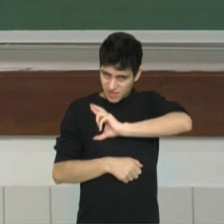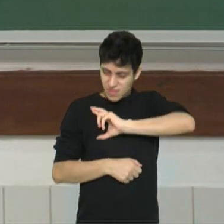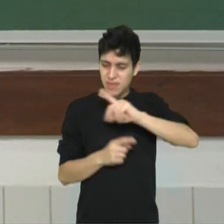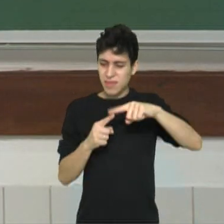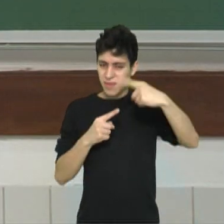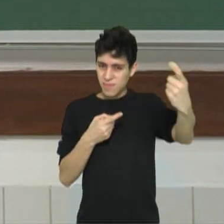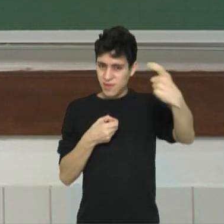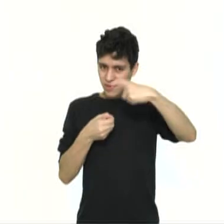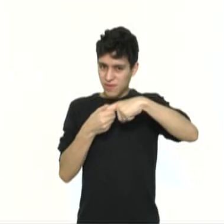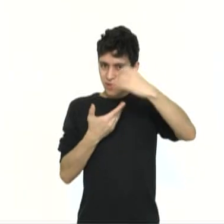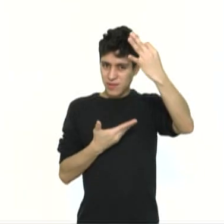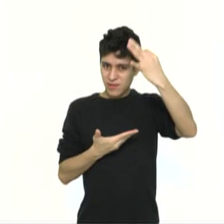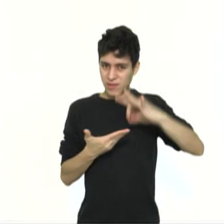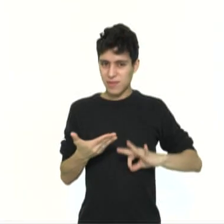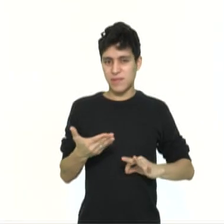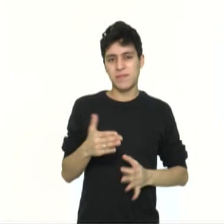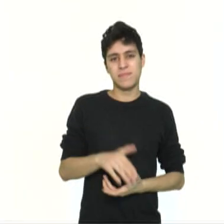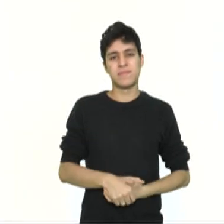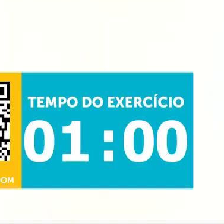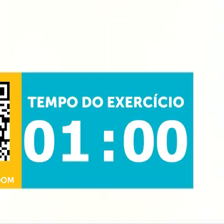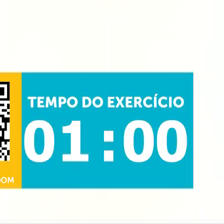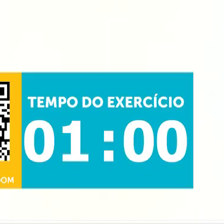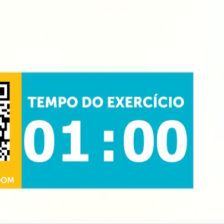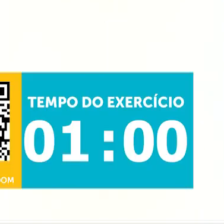para a correção.